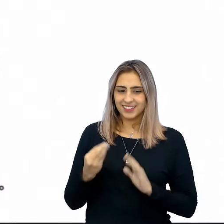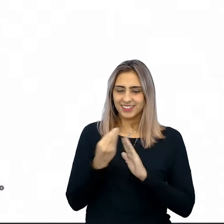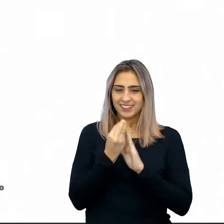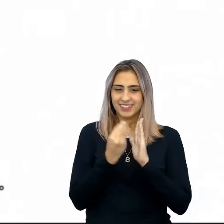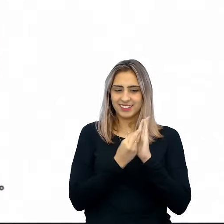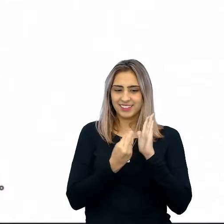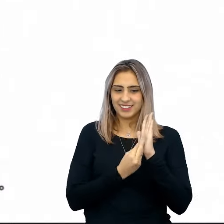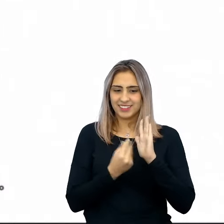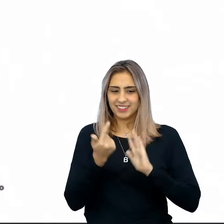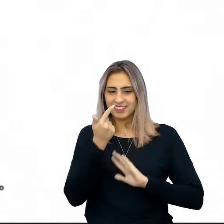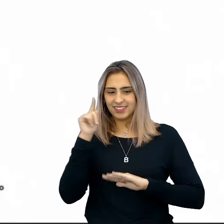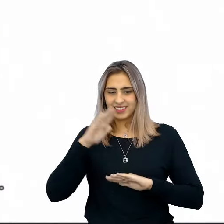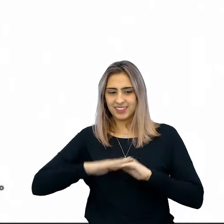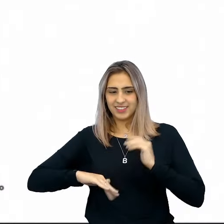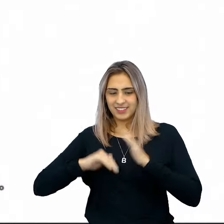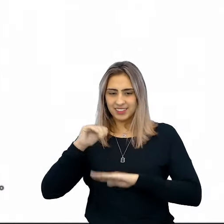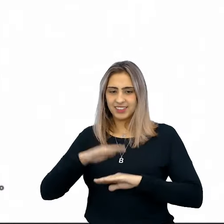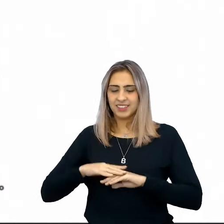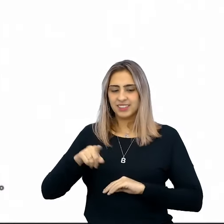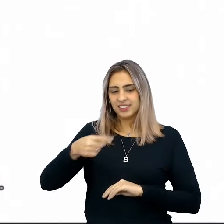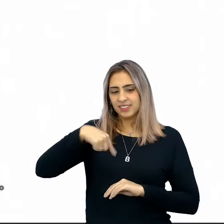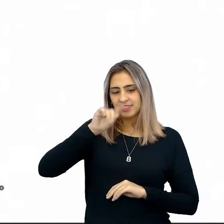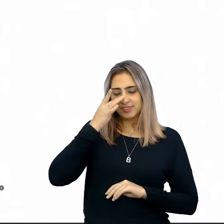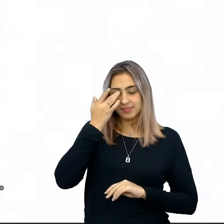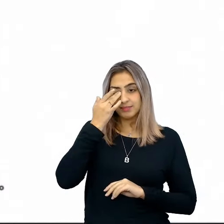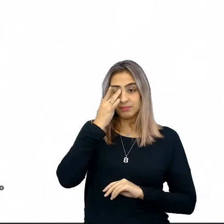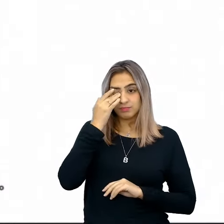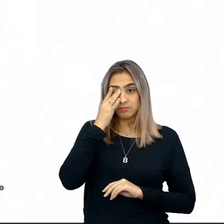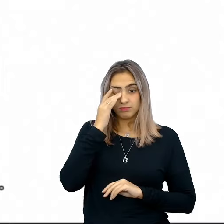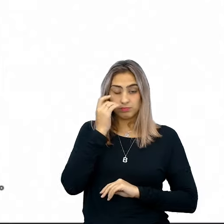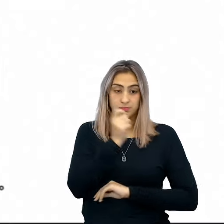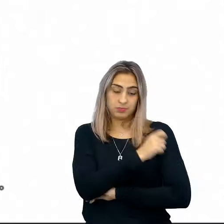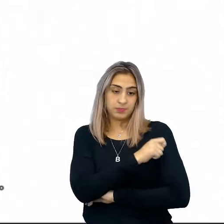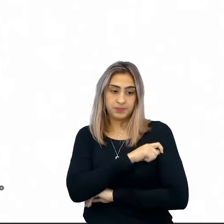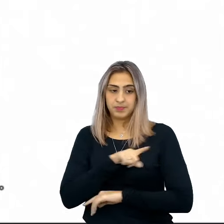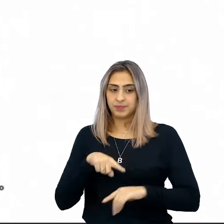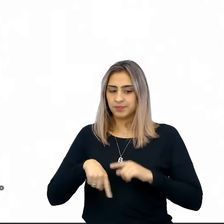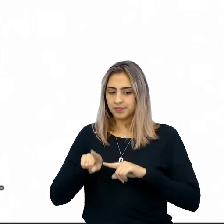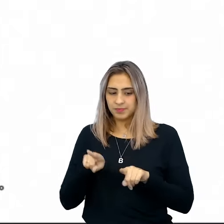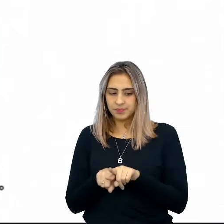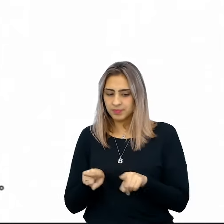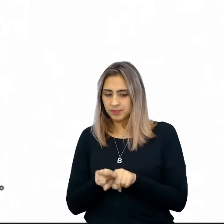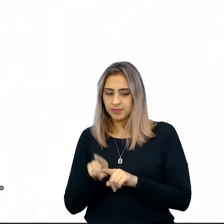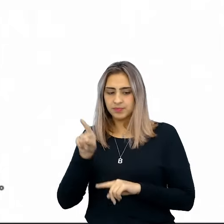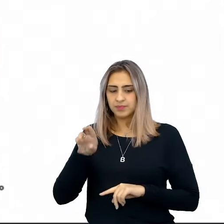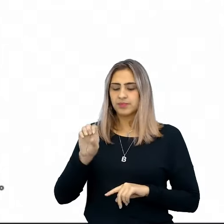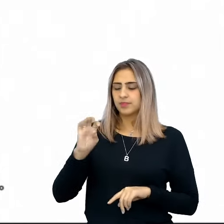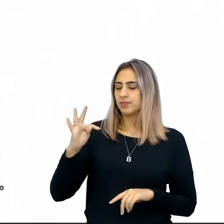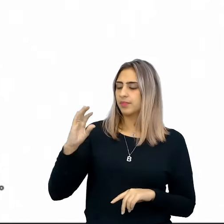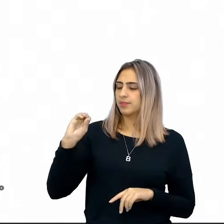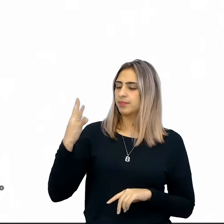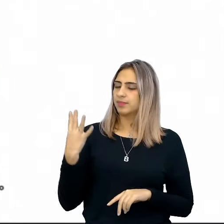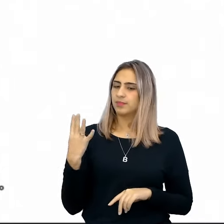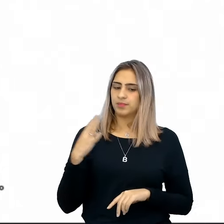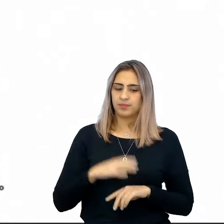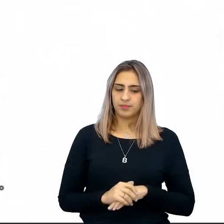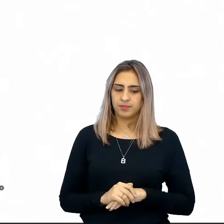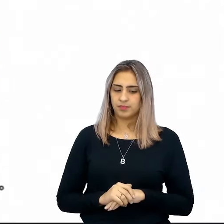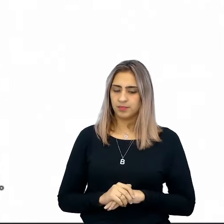A outra habilidade em que os estudantes não foram tão bem é a